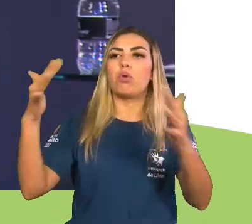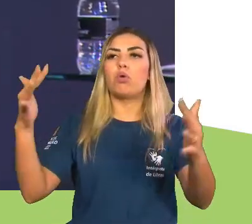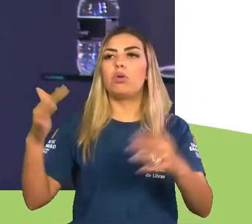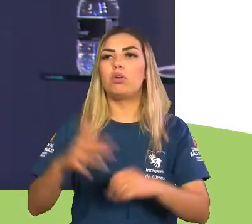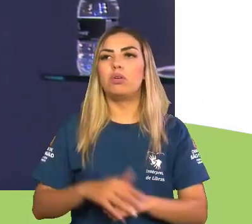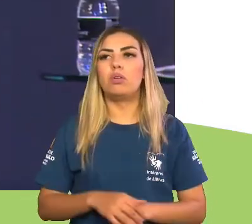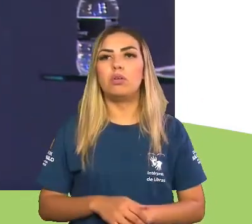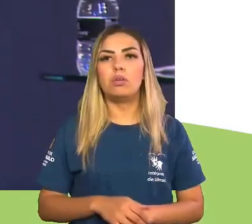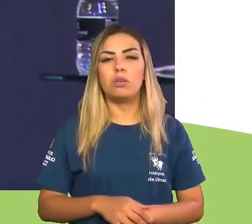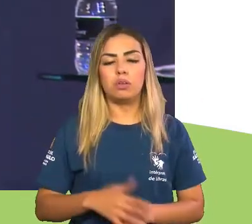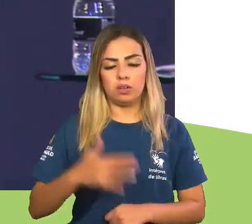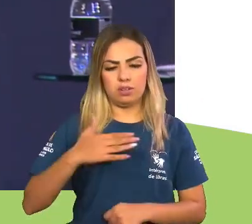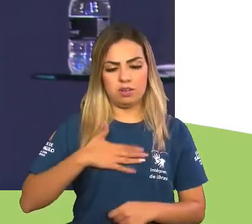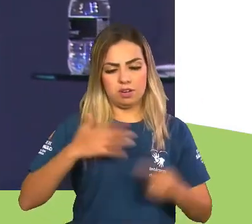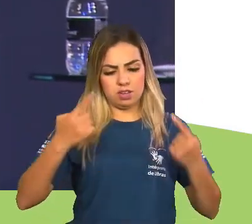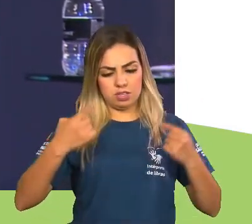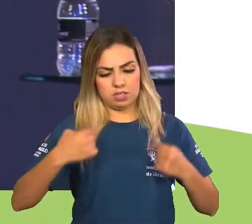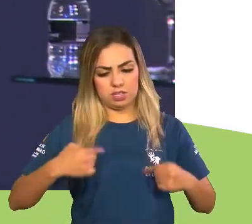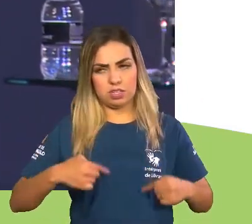minha dor